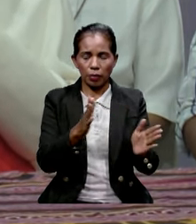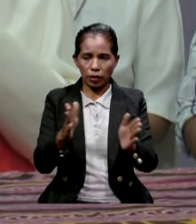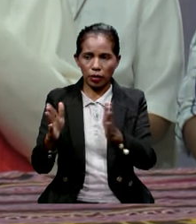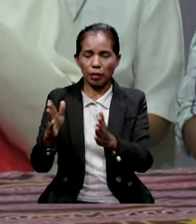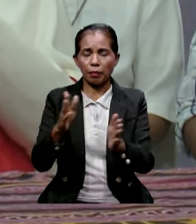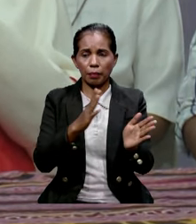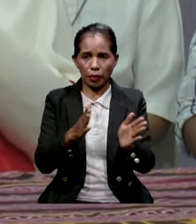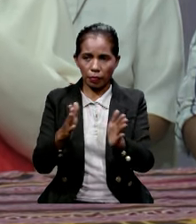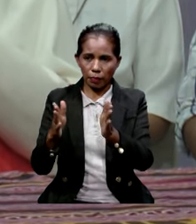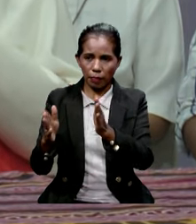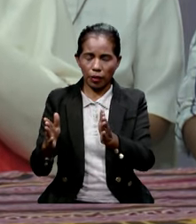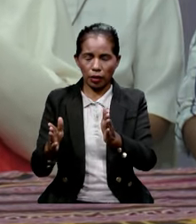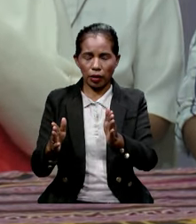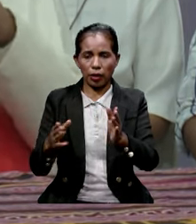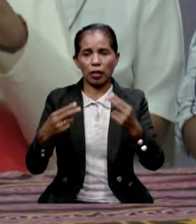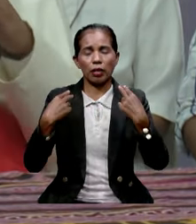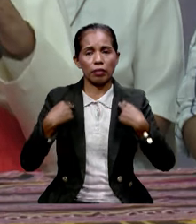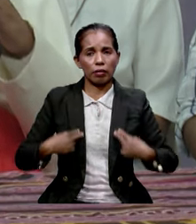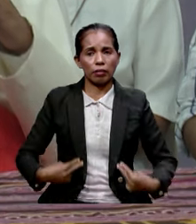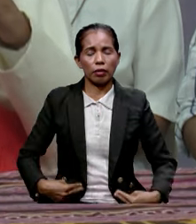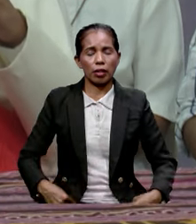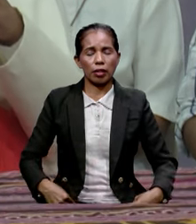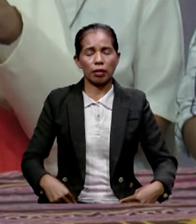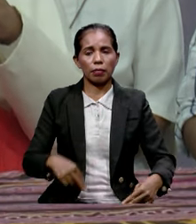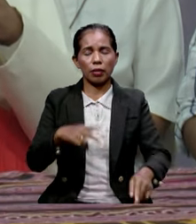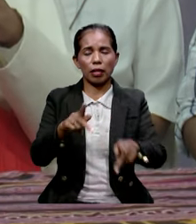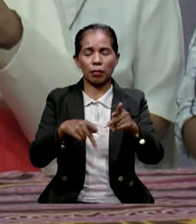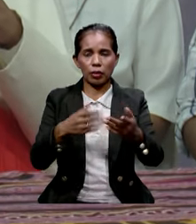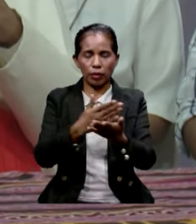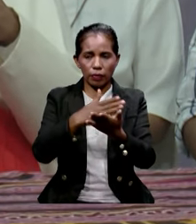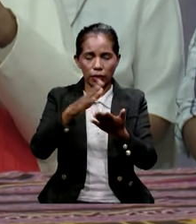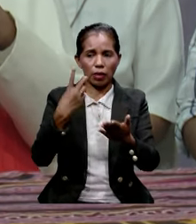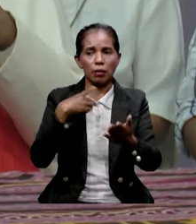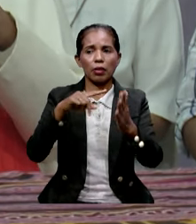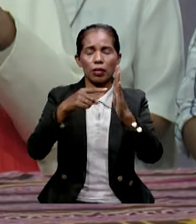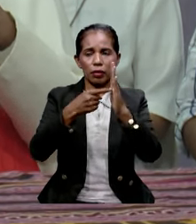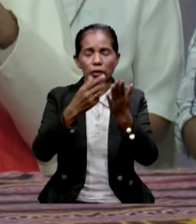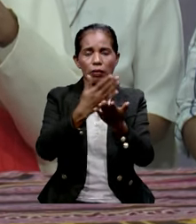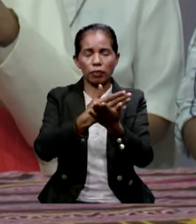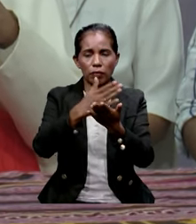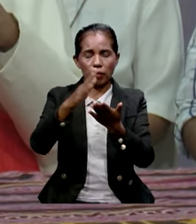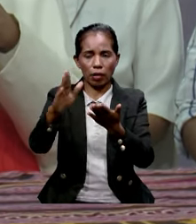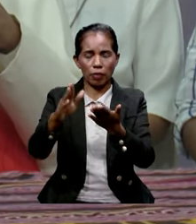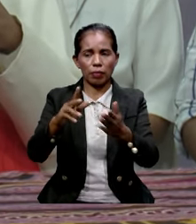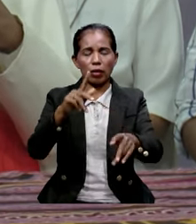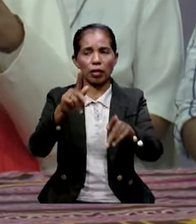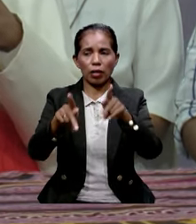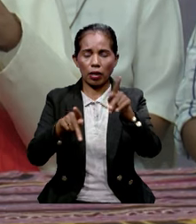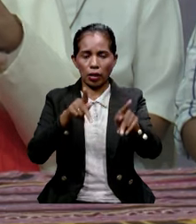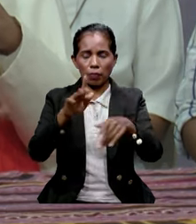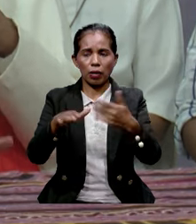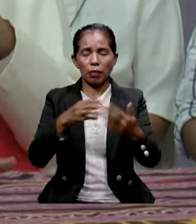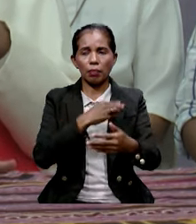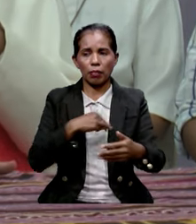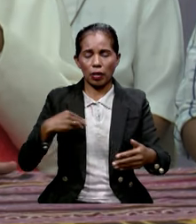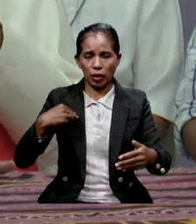prepararmos a nessa túnica para ser unida. Então, falou saída. A minha rotona, faz aí a congregação religiosa, sobretudo, né, bem,